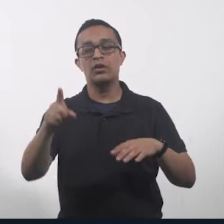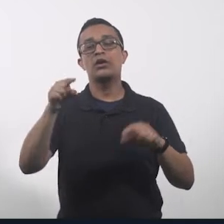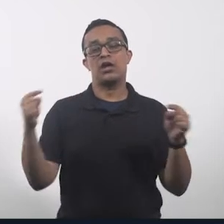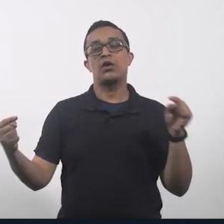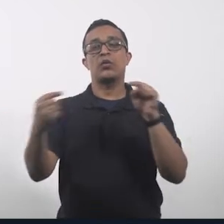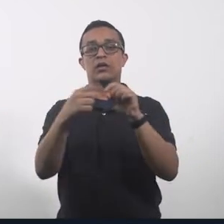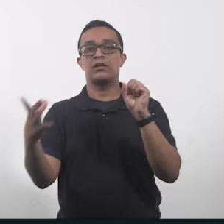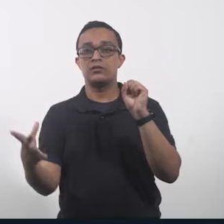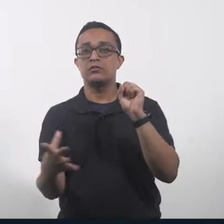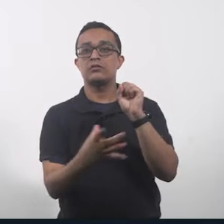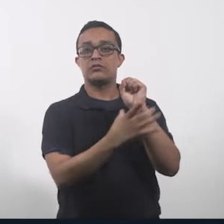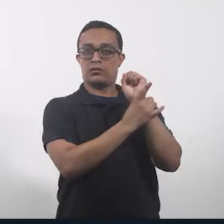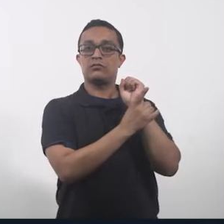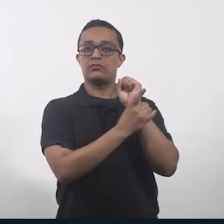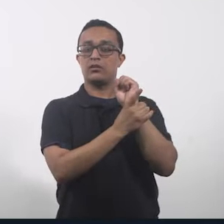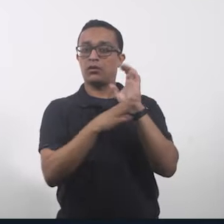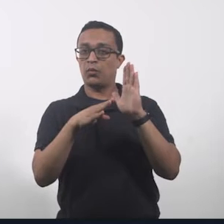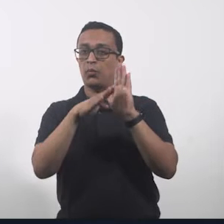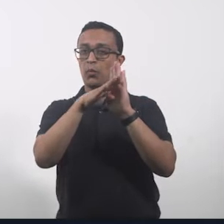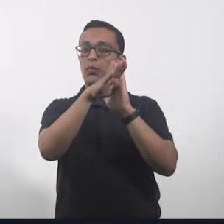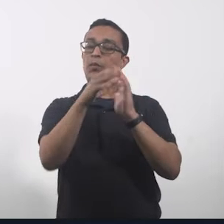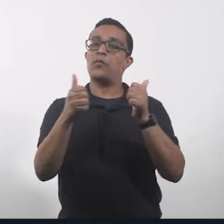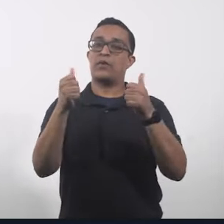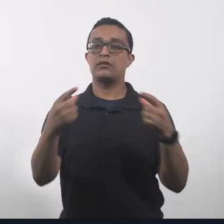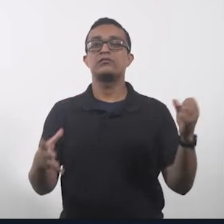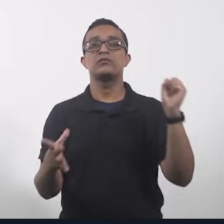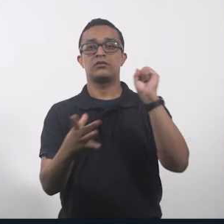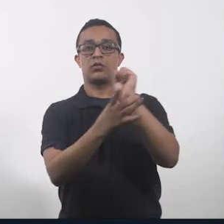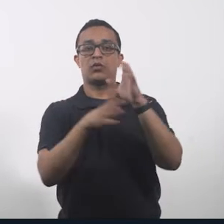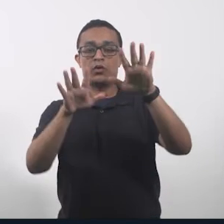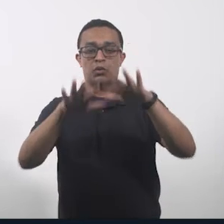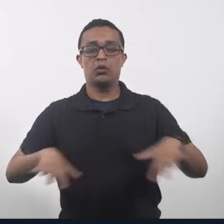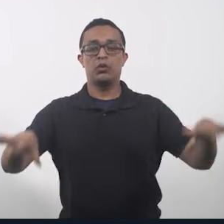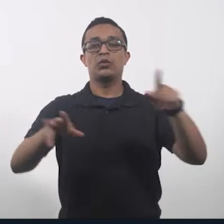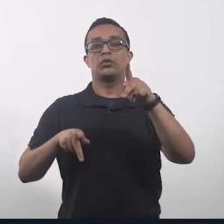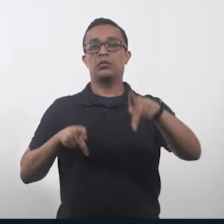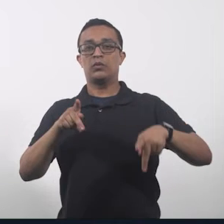segura, um índice bem alto de proteção para a população.